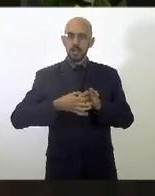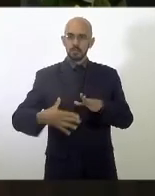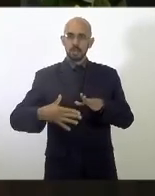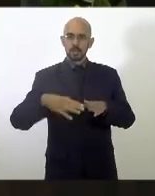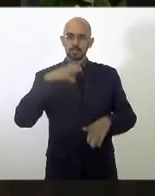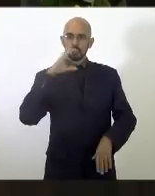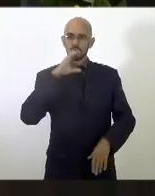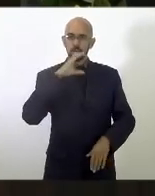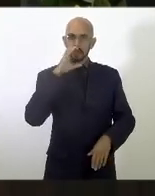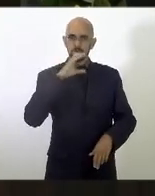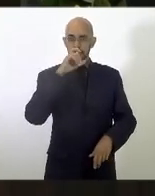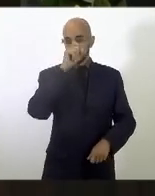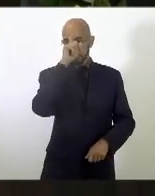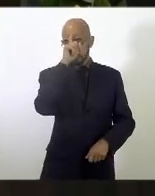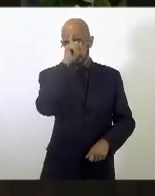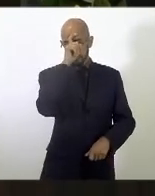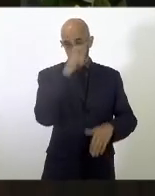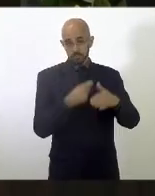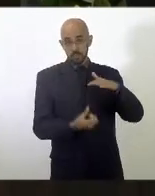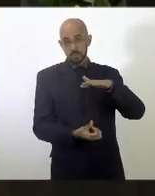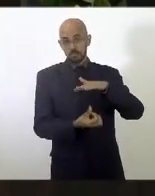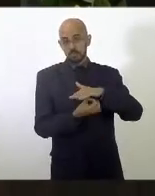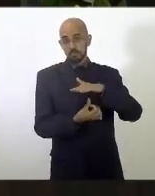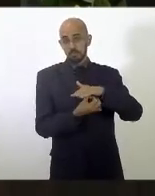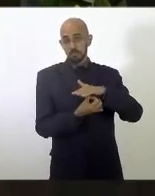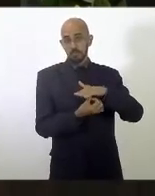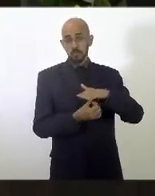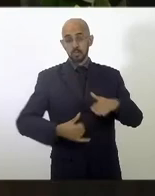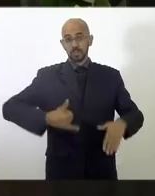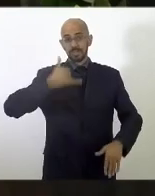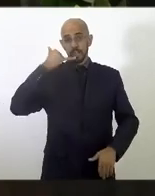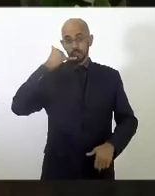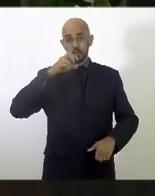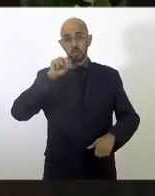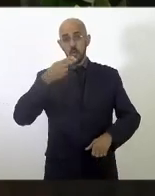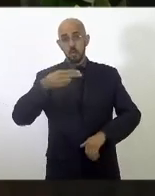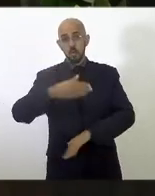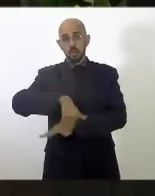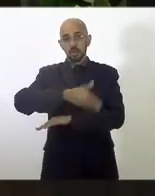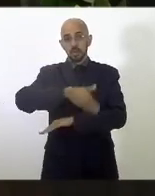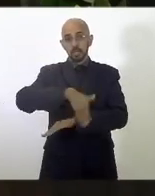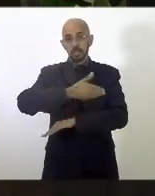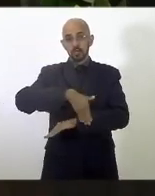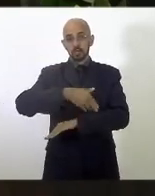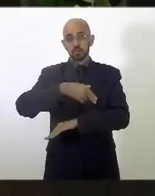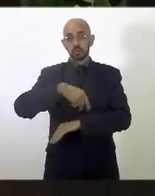emergências de unidades de saúde públicas e privadas, o telefone e o endereço do plantão judiciário.